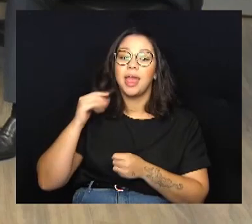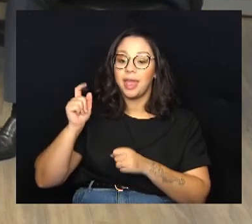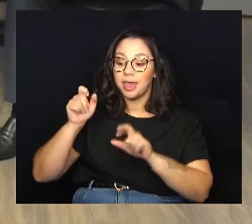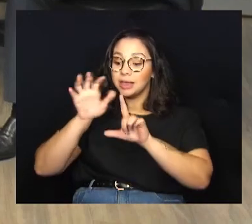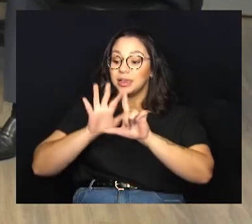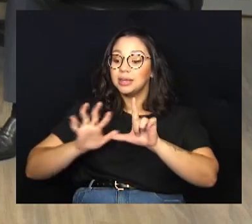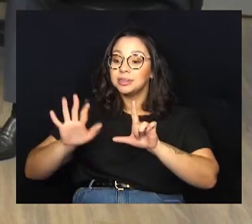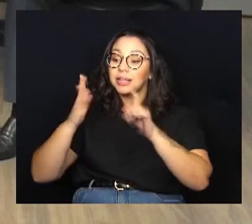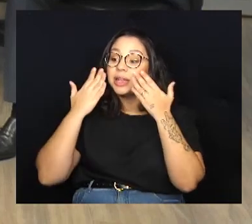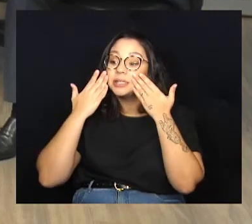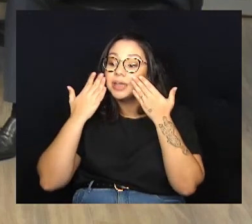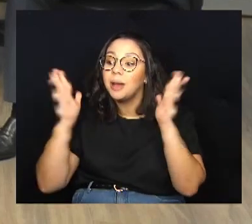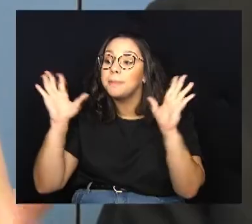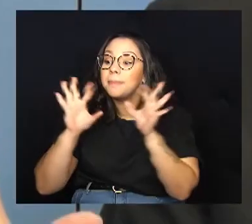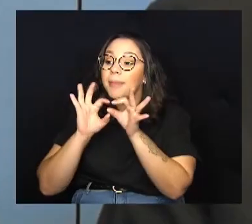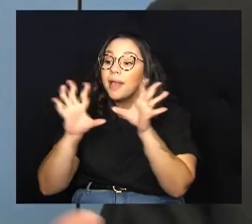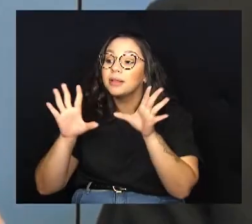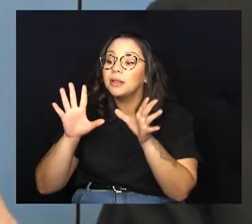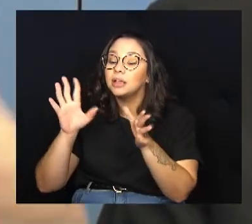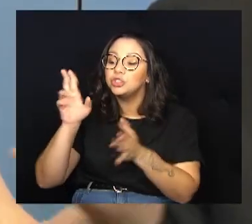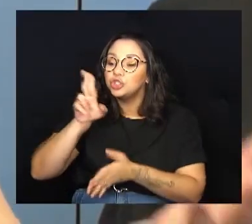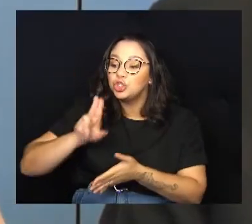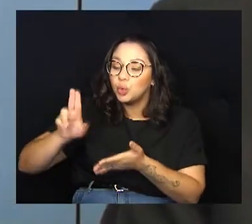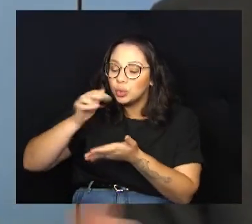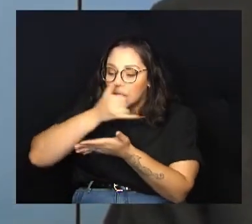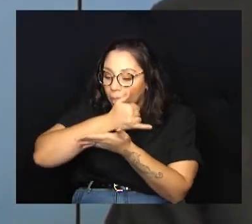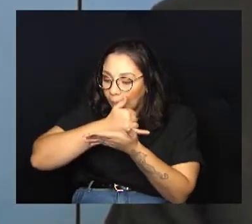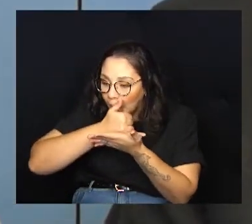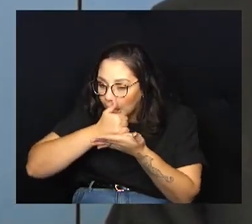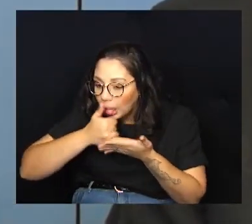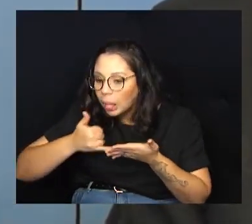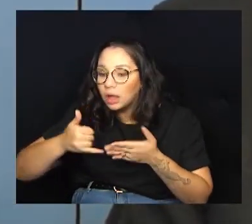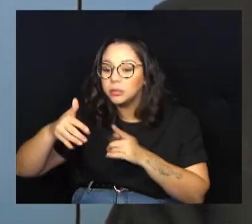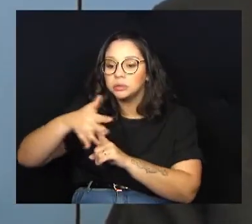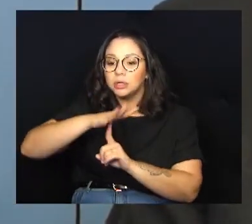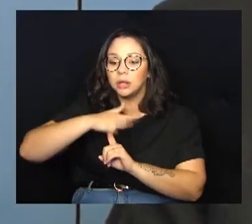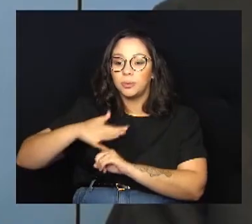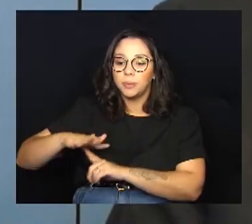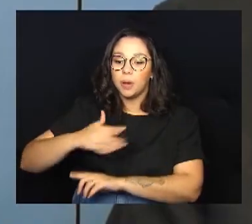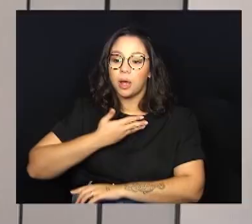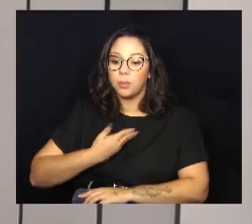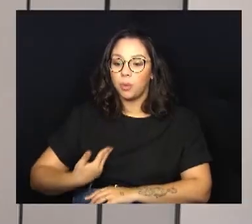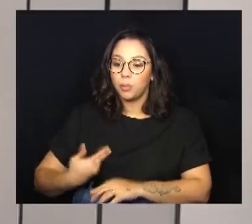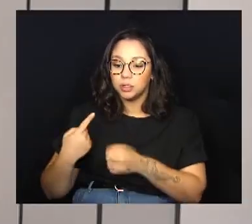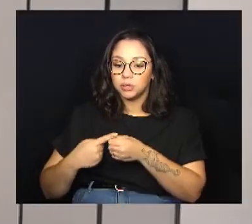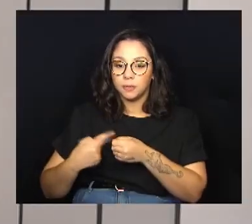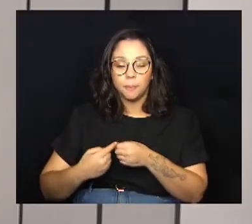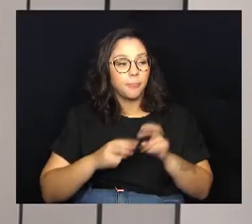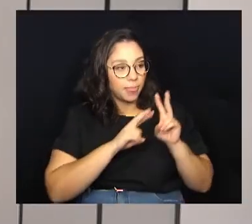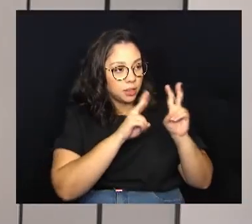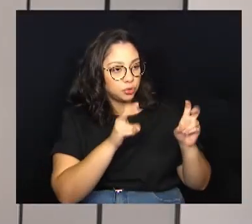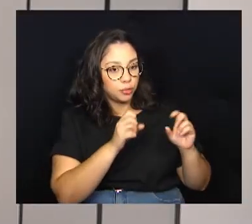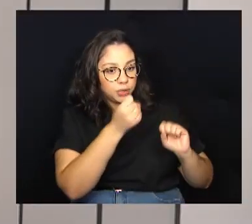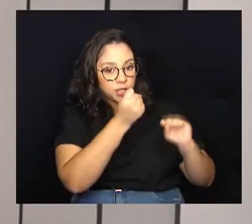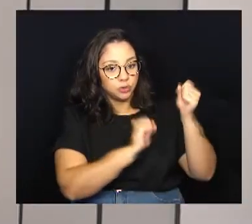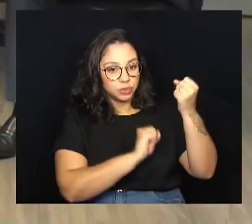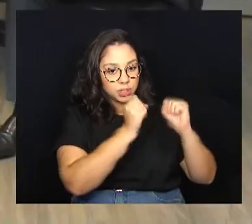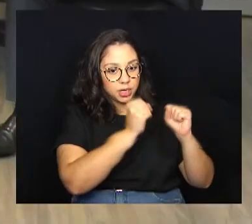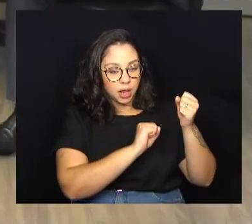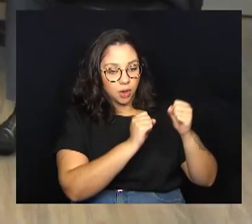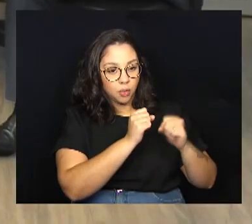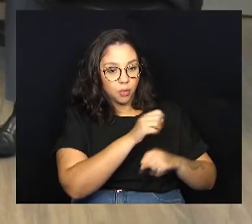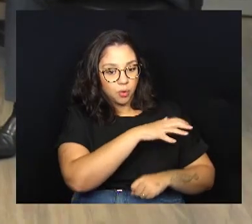eu não guardo todas. Quantos CAPs AD? Como que está a demanda aqui no município? Então, CAPs AD nós temos